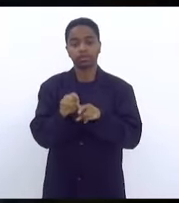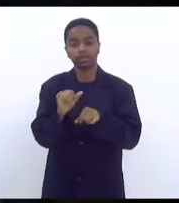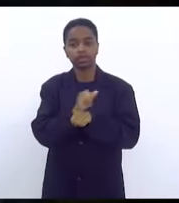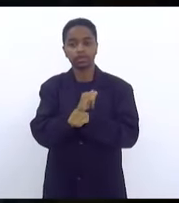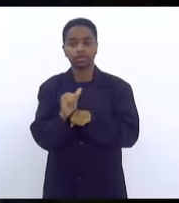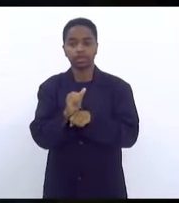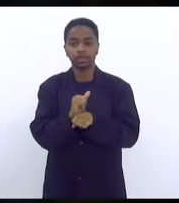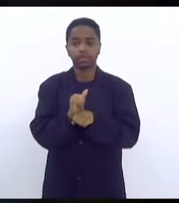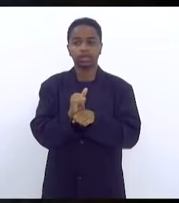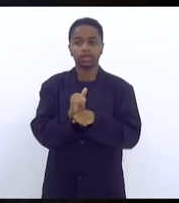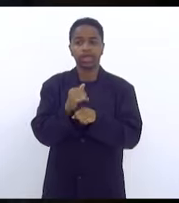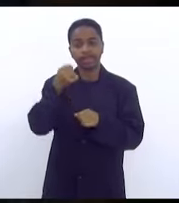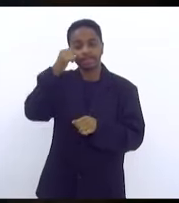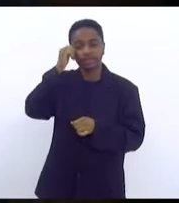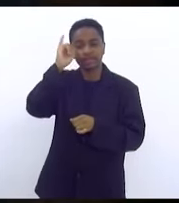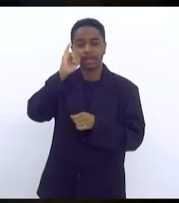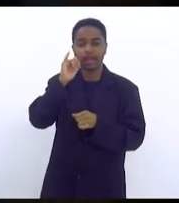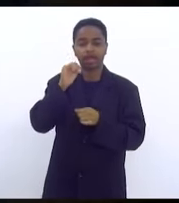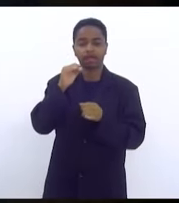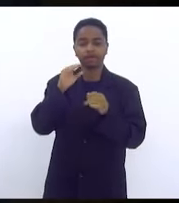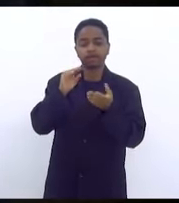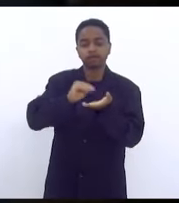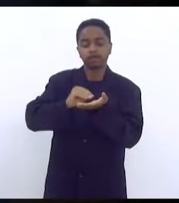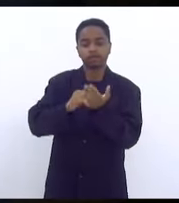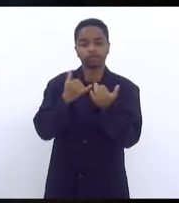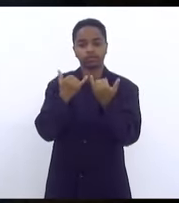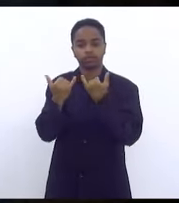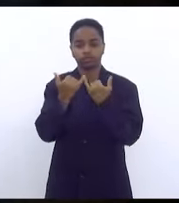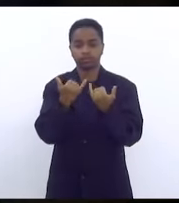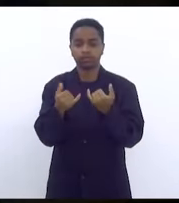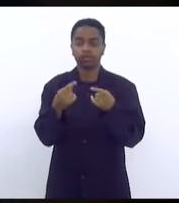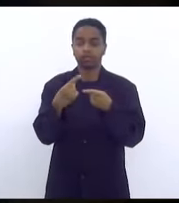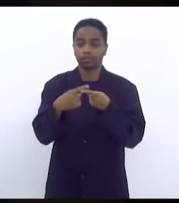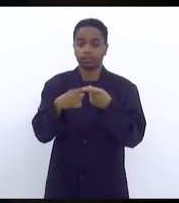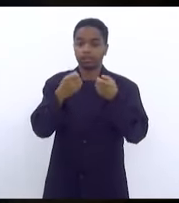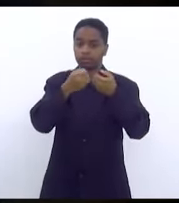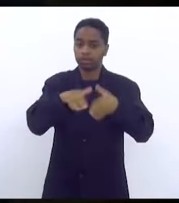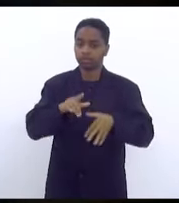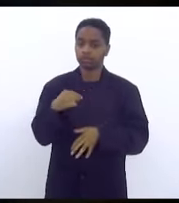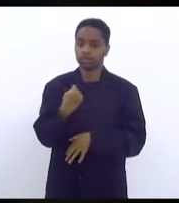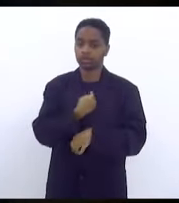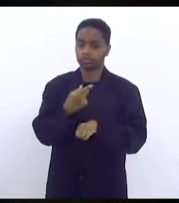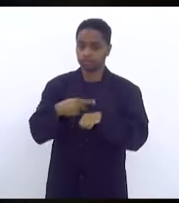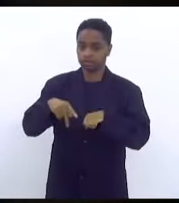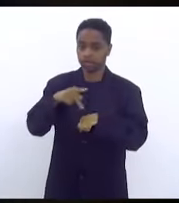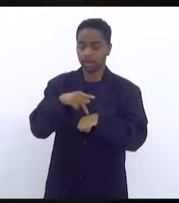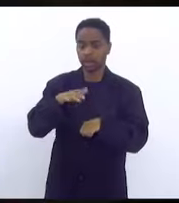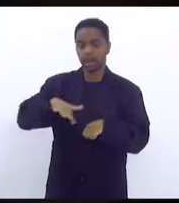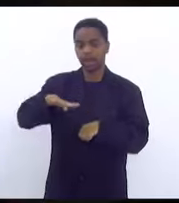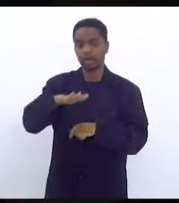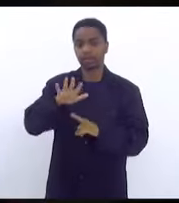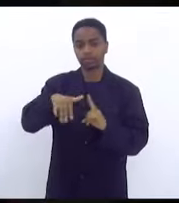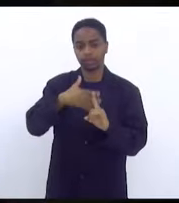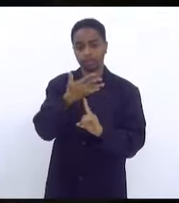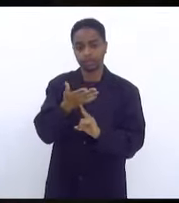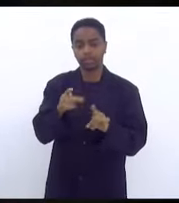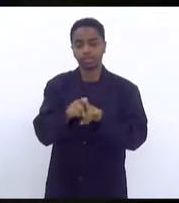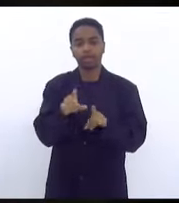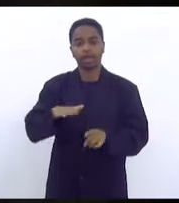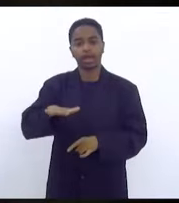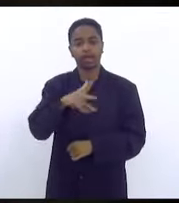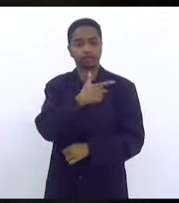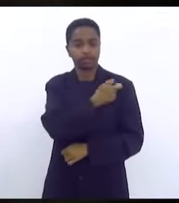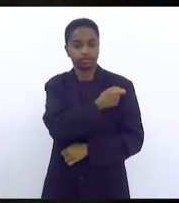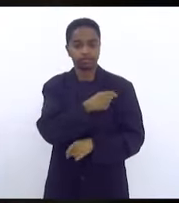o obscurantismo e a desinformação, que tanto foram nocivas ao nosso país, na área ambiental, na área da vacina,